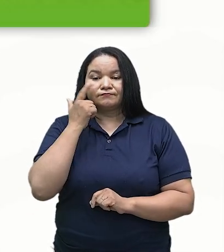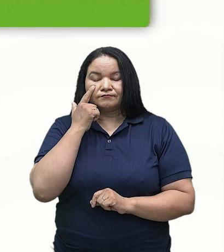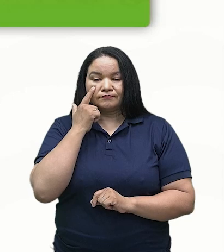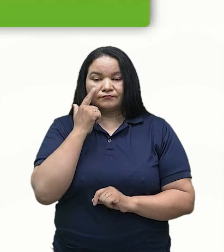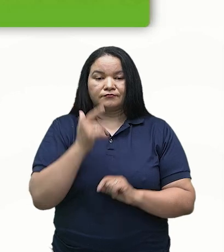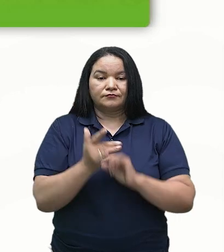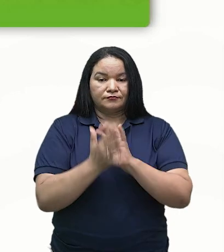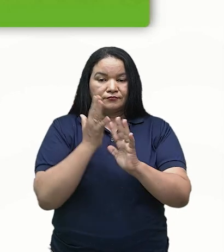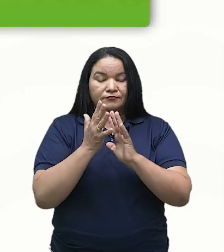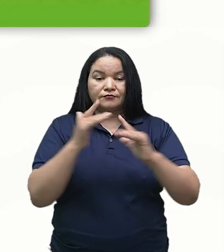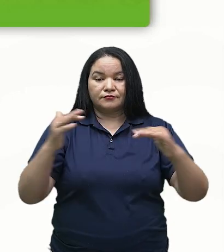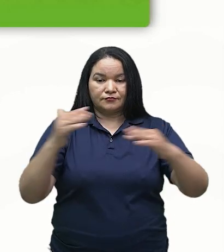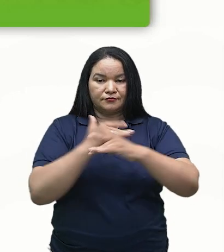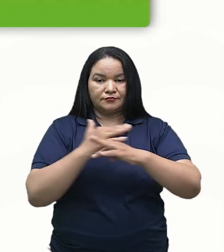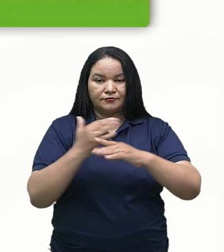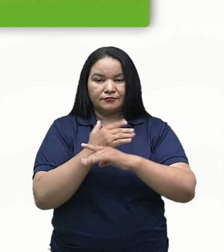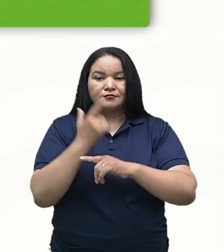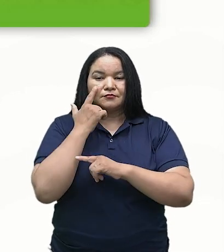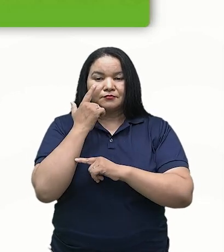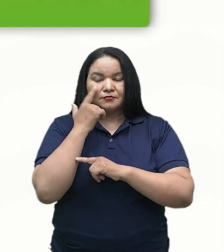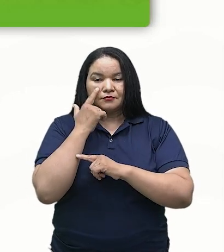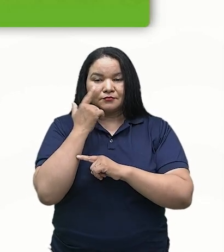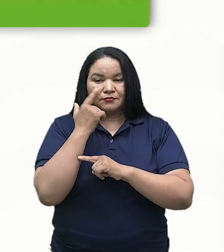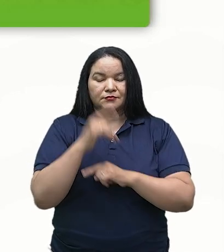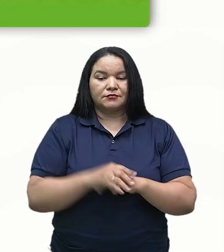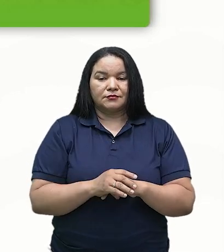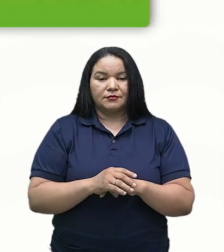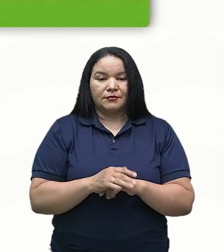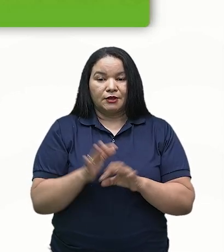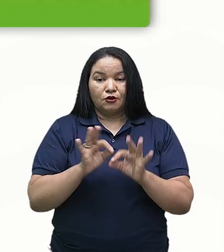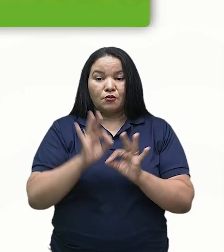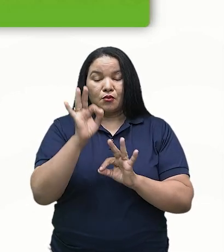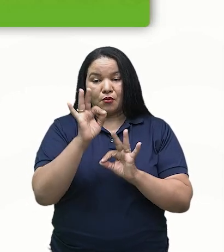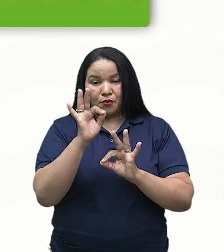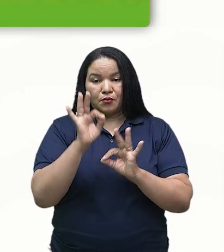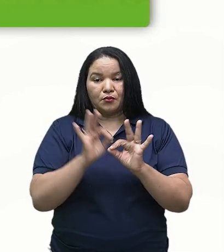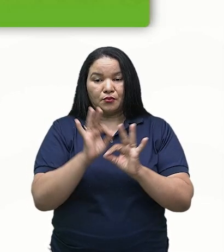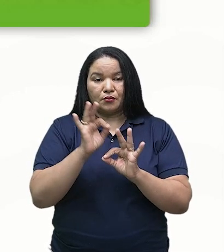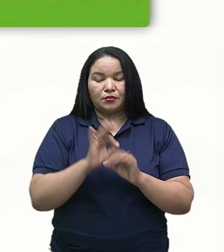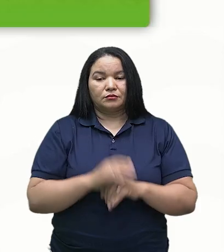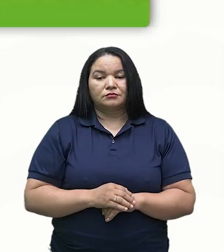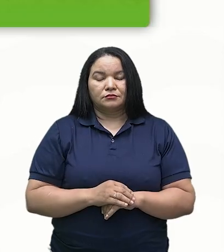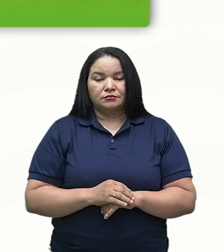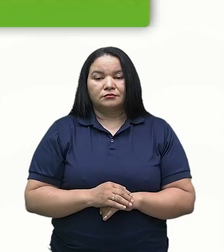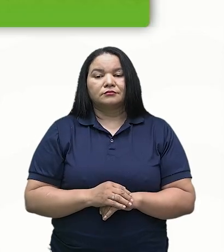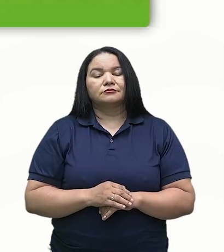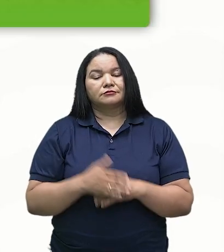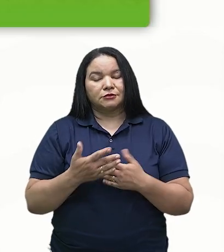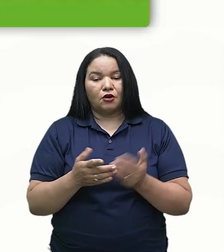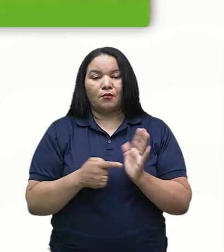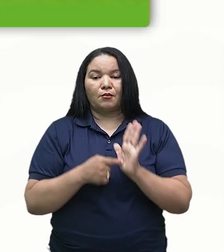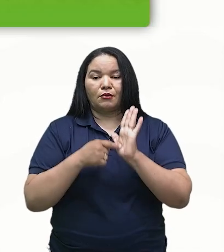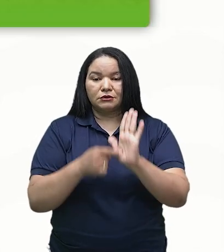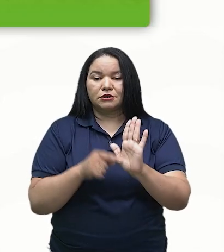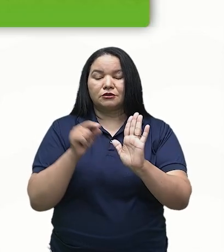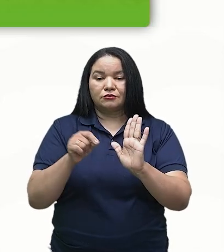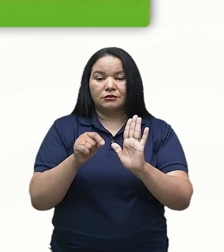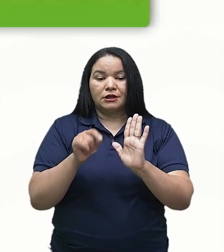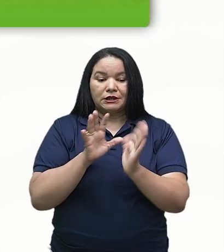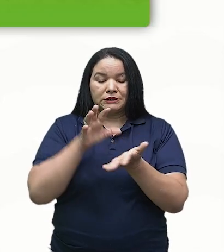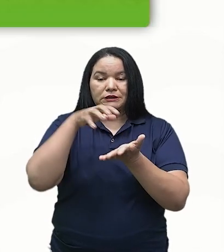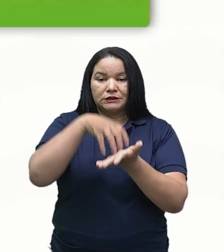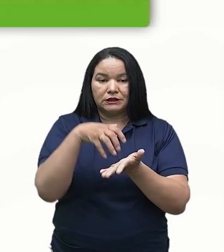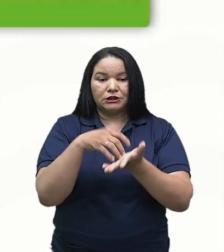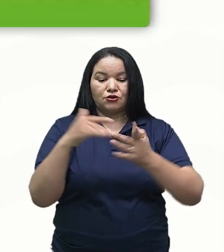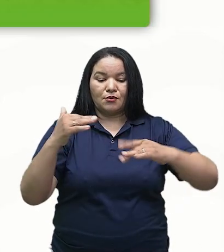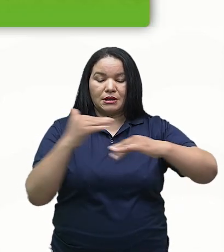urbana. Observem vocês o pico aqui que eu descrevi e mostrei para vocês na imagem, revelando que nessa situação ali central, onde